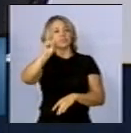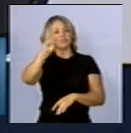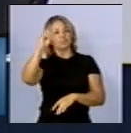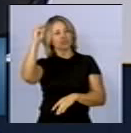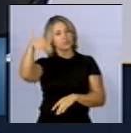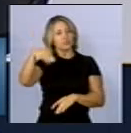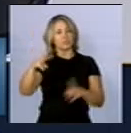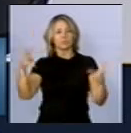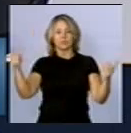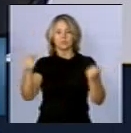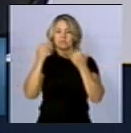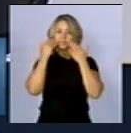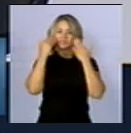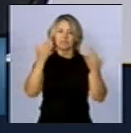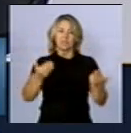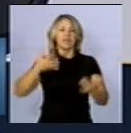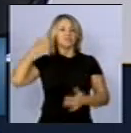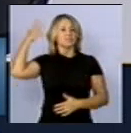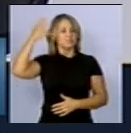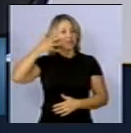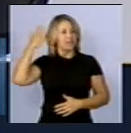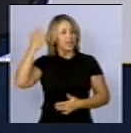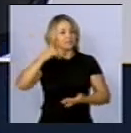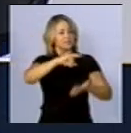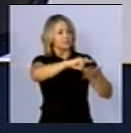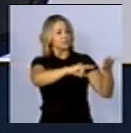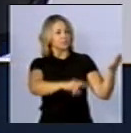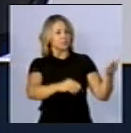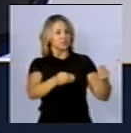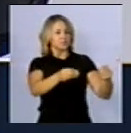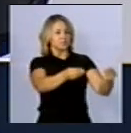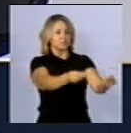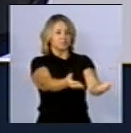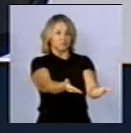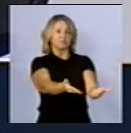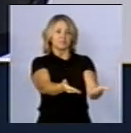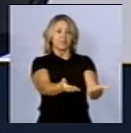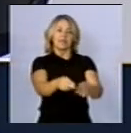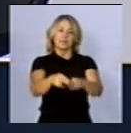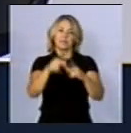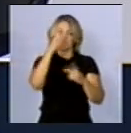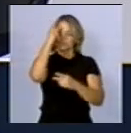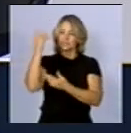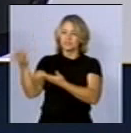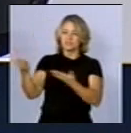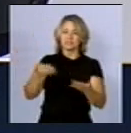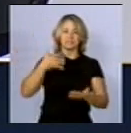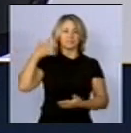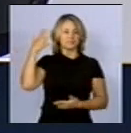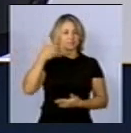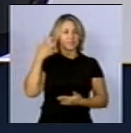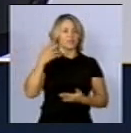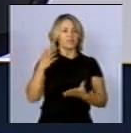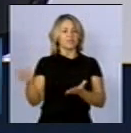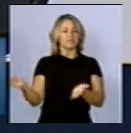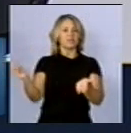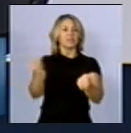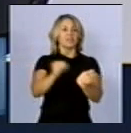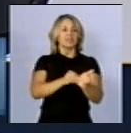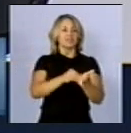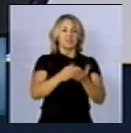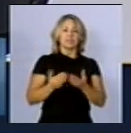as Exposições as palestras e os documentos trazidos pelos expositores serão encartados